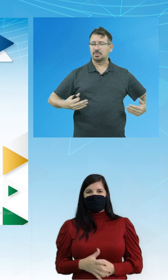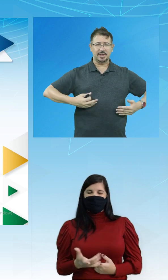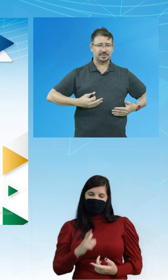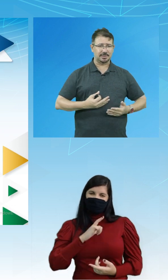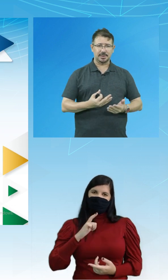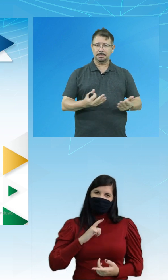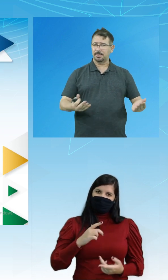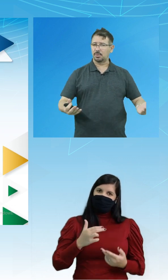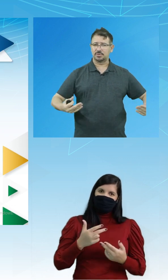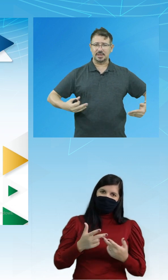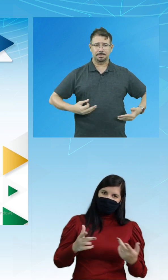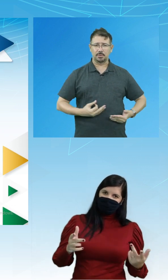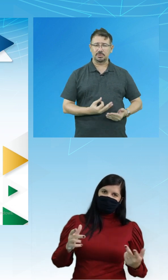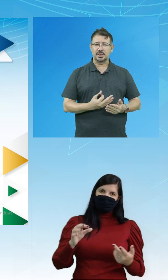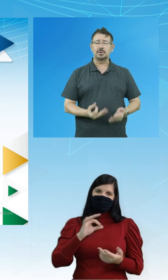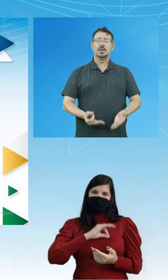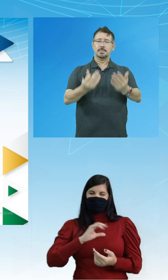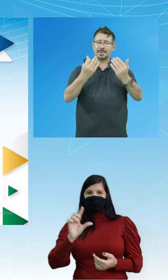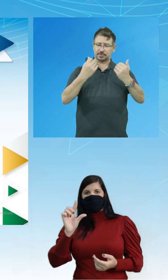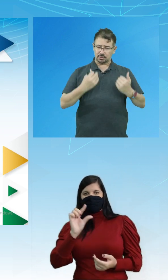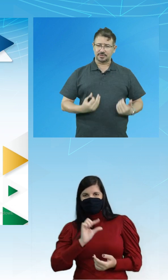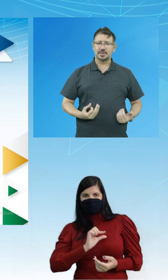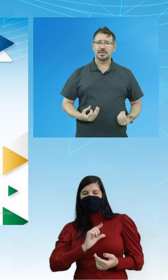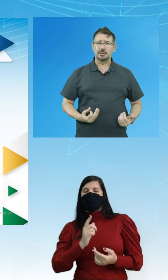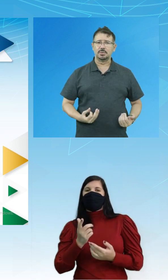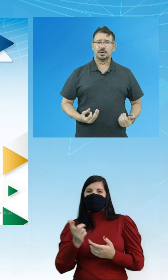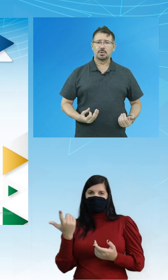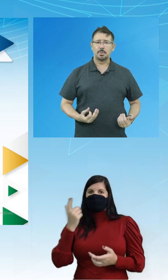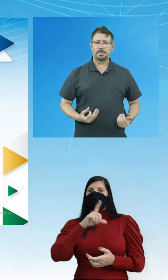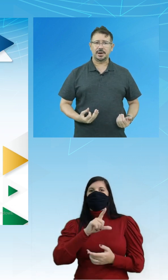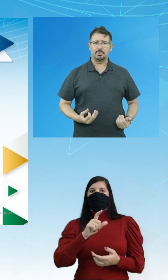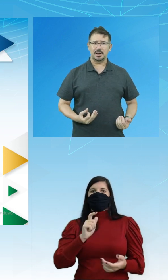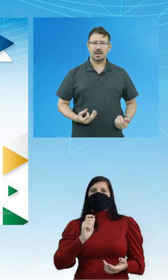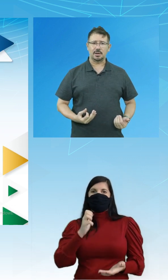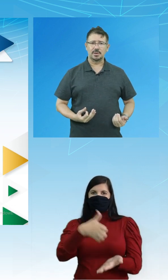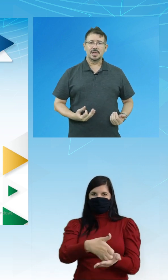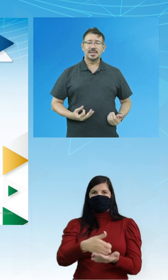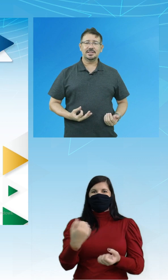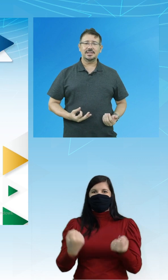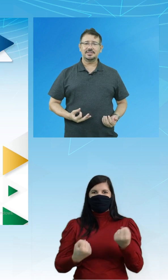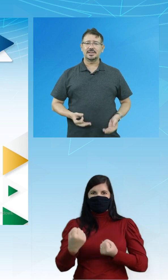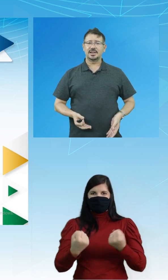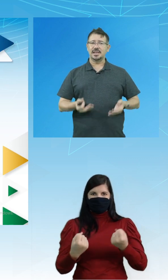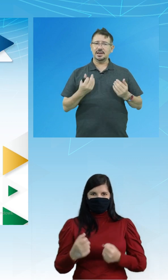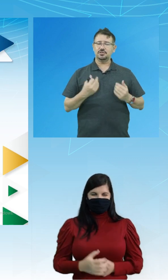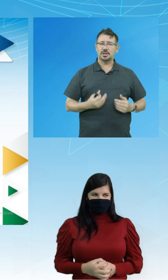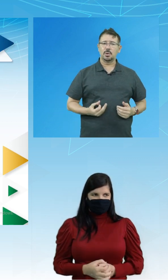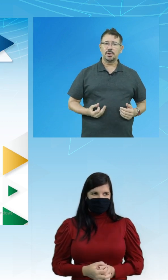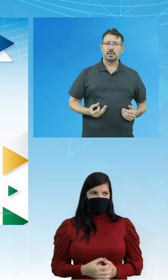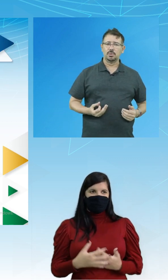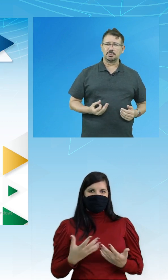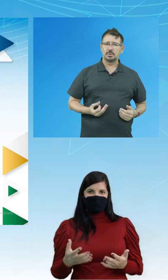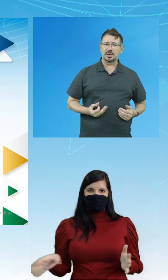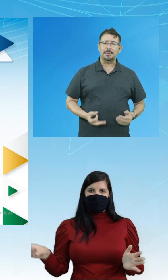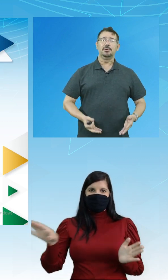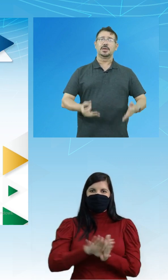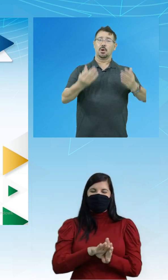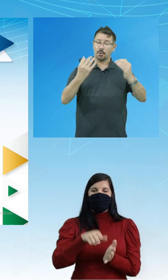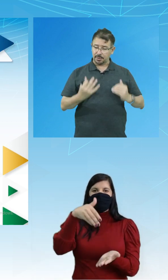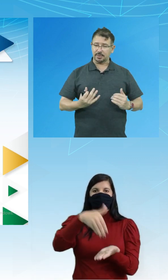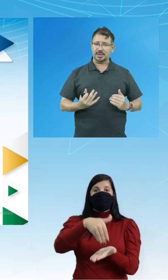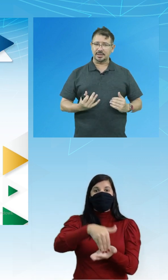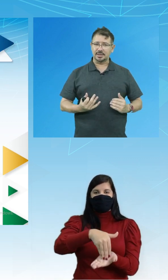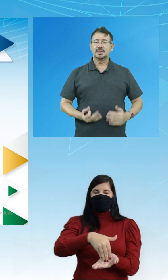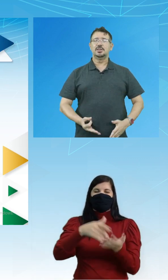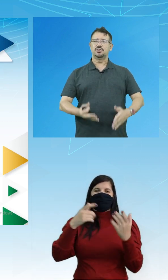questão, recebia pouco, tinha pouco dinheiro, mas conseguiu comprar um carro. E a terceira, ele chegou em último lugar, porque